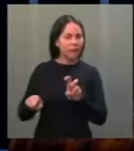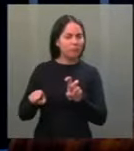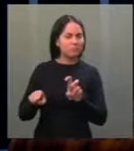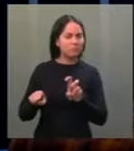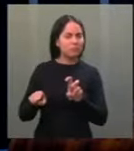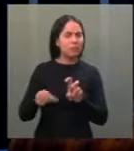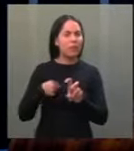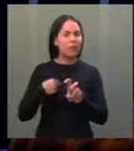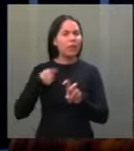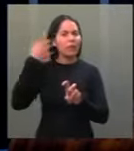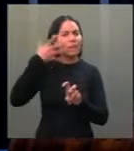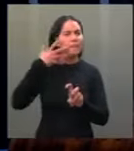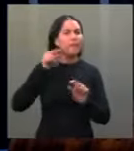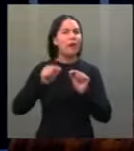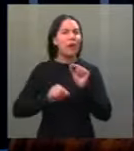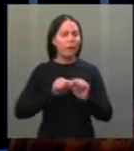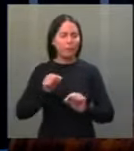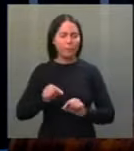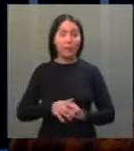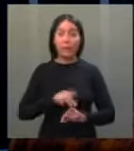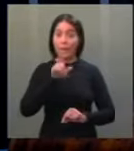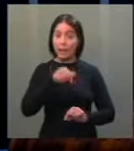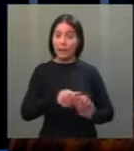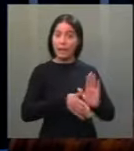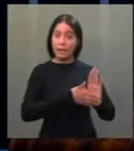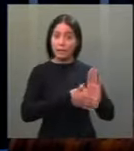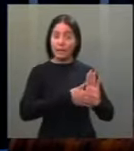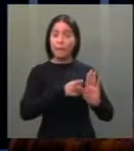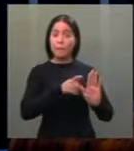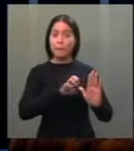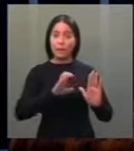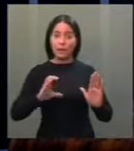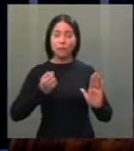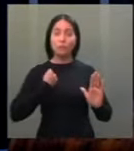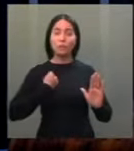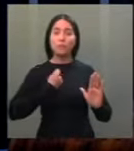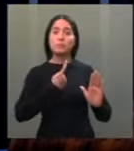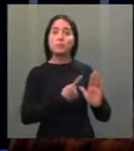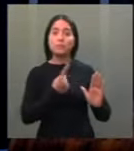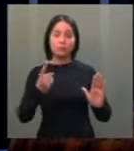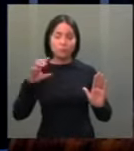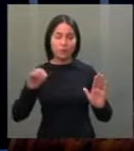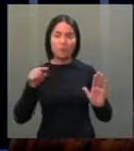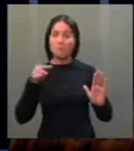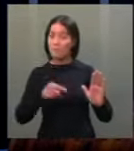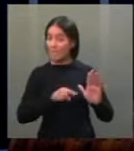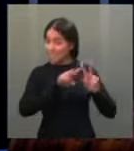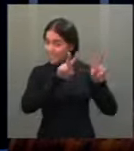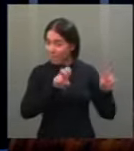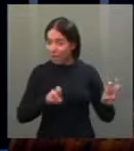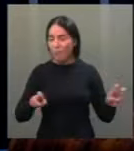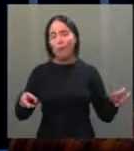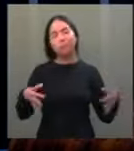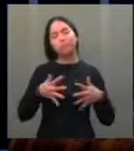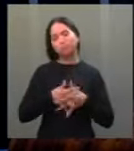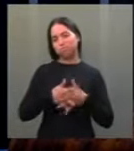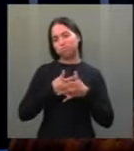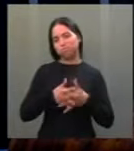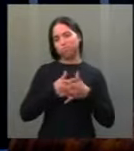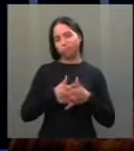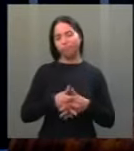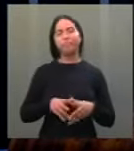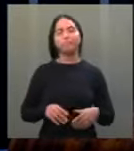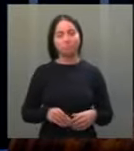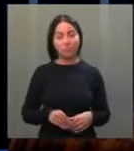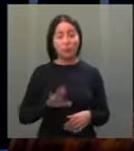de consumo, objeto da PEC 110, é um tema absolutamente complexo, mas que o